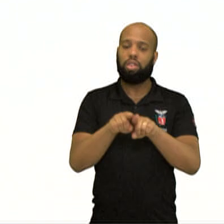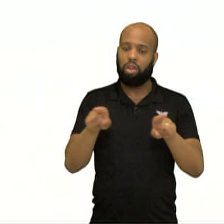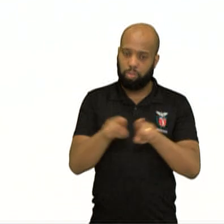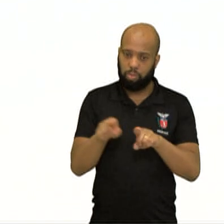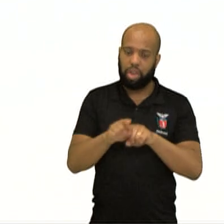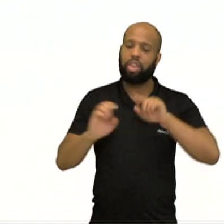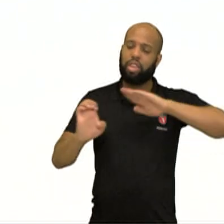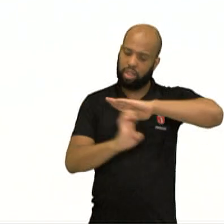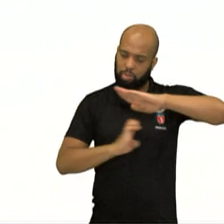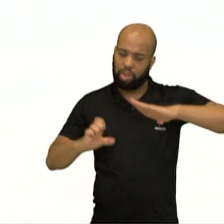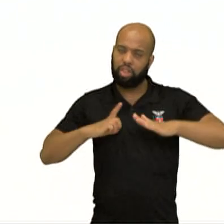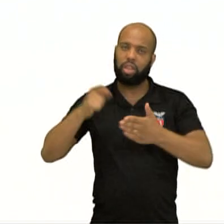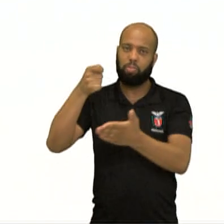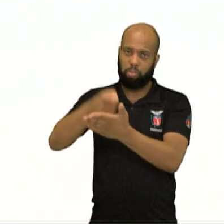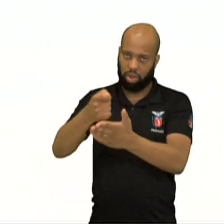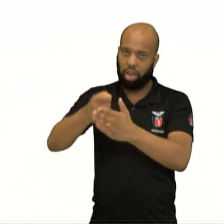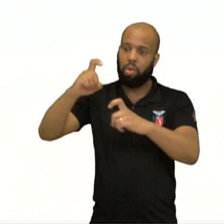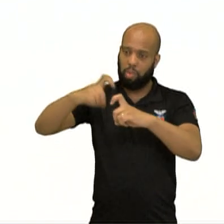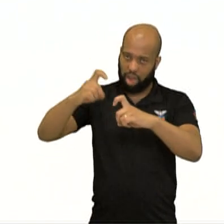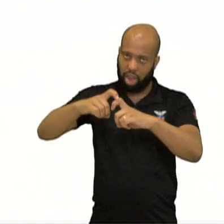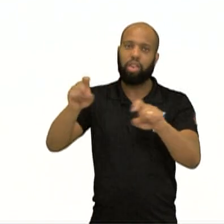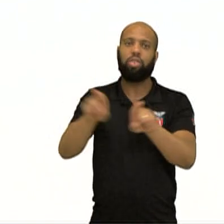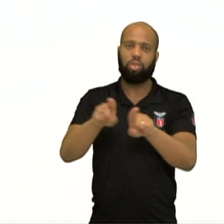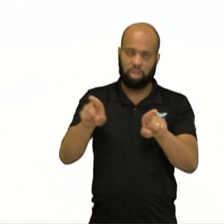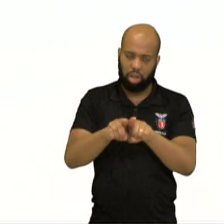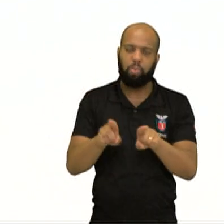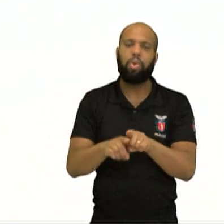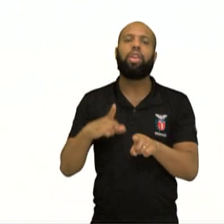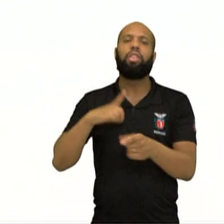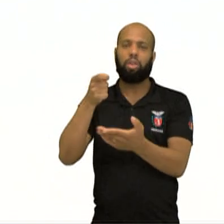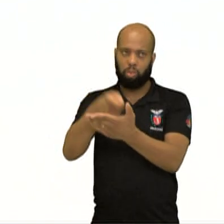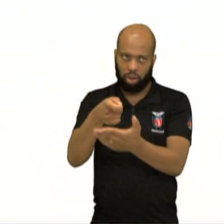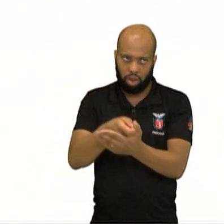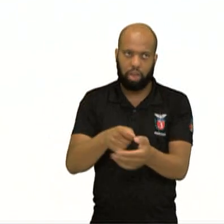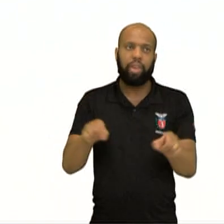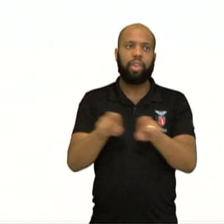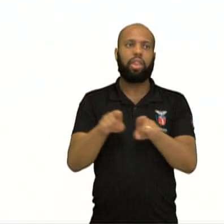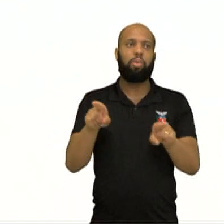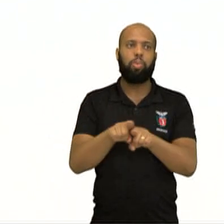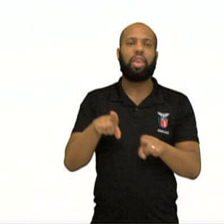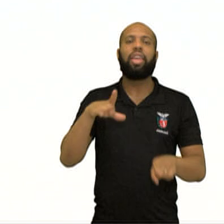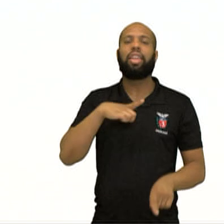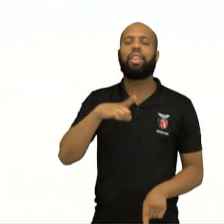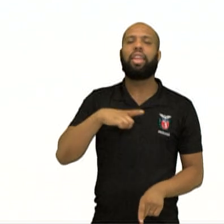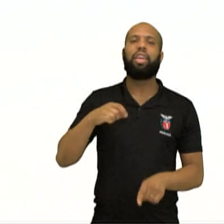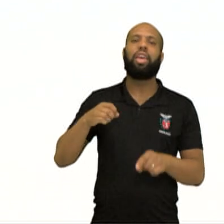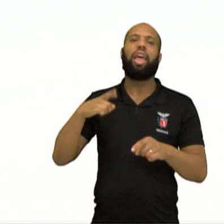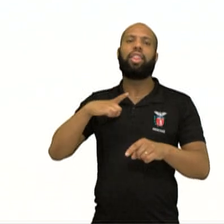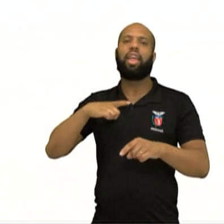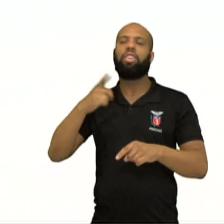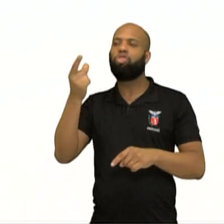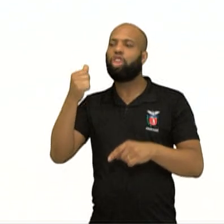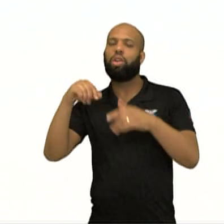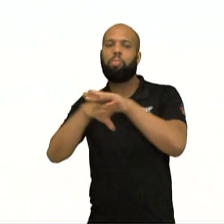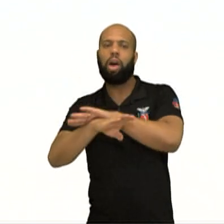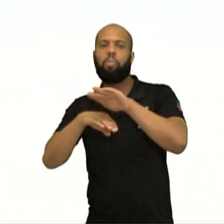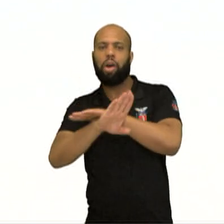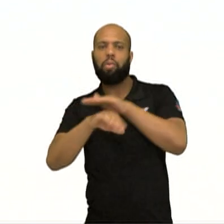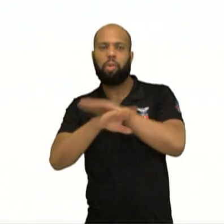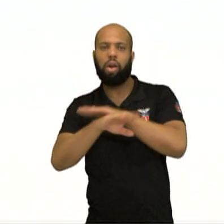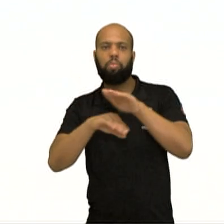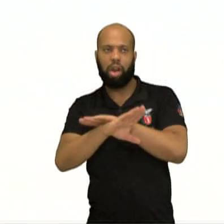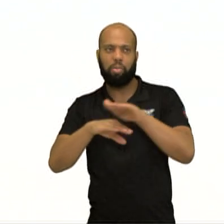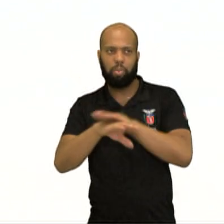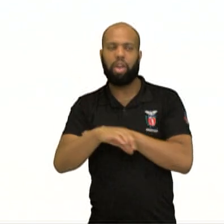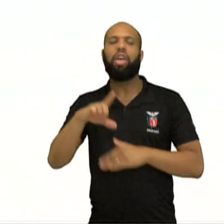os trabalhadores, obrigatório pagamento pela empresa de assistência médica, previdência social, com a consequente, então,